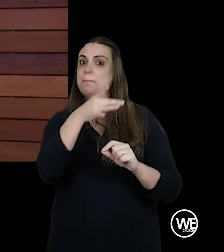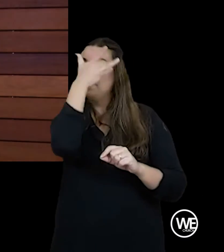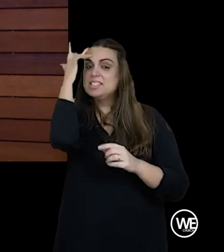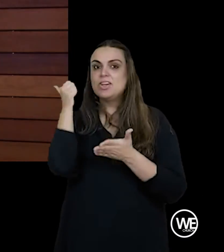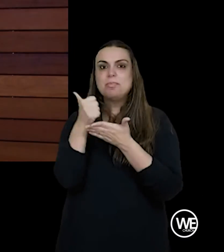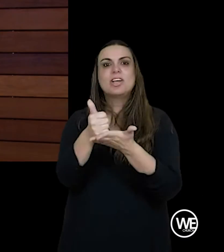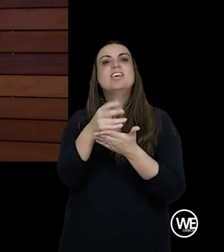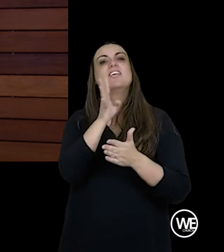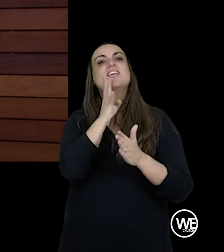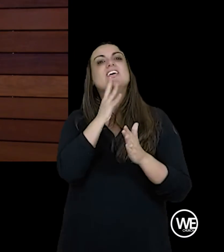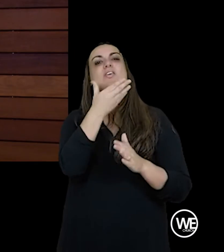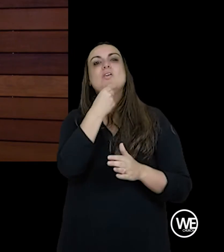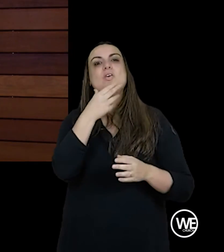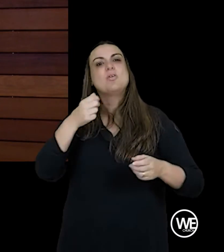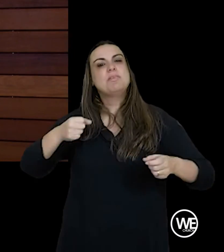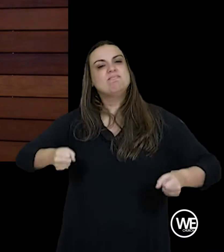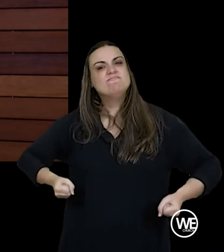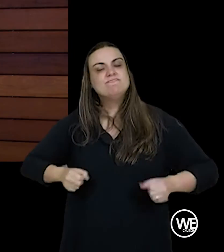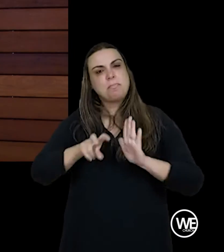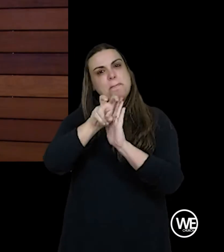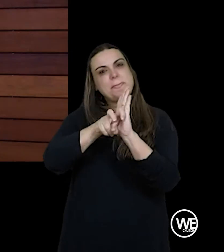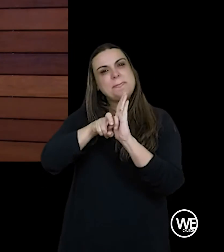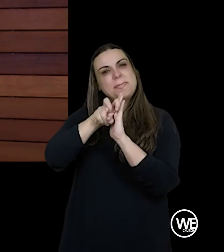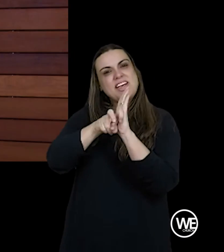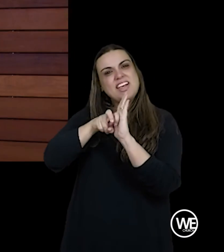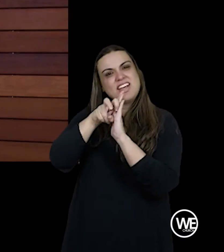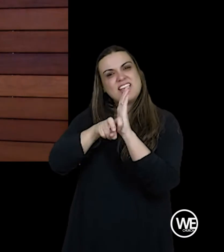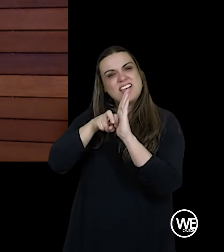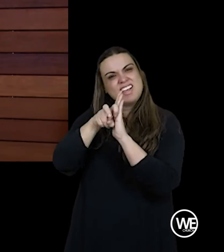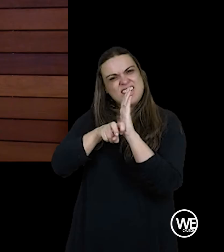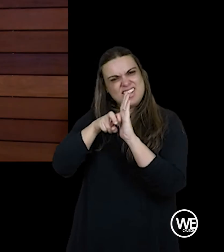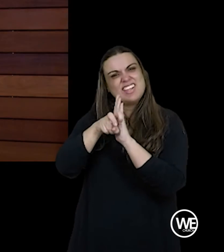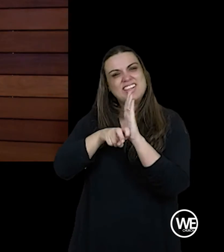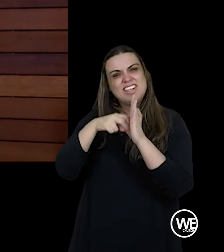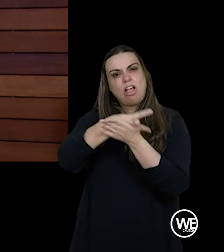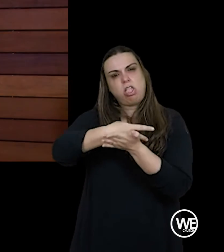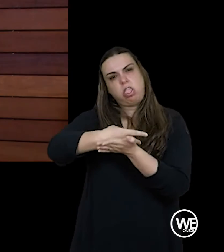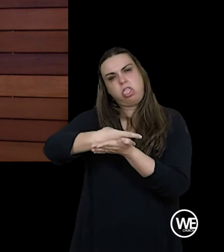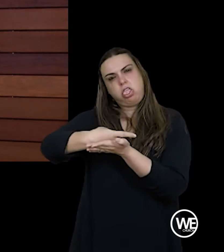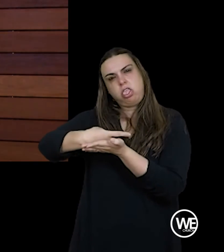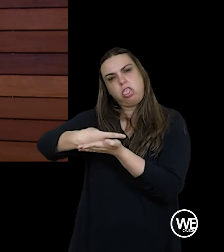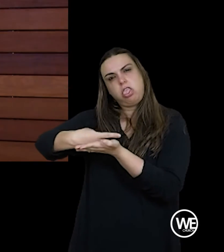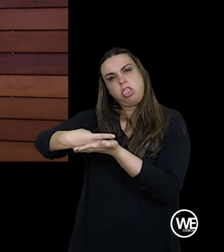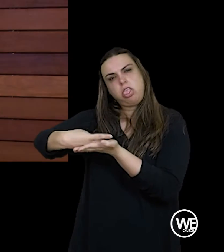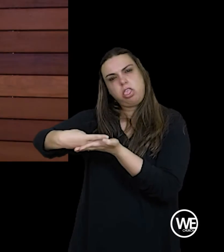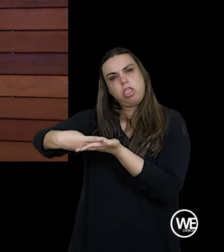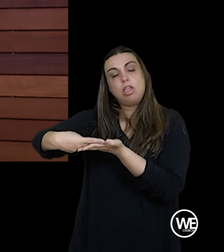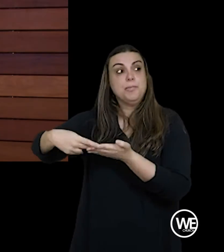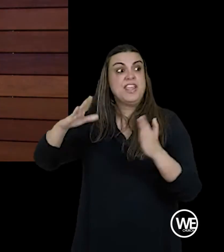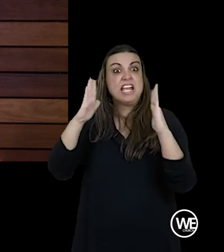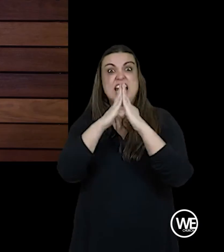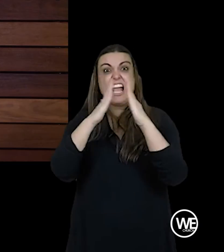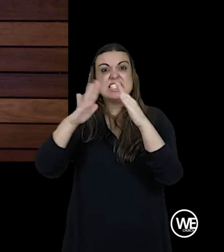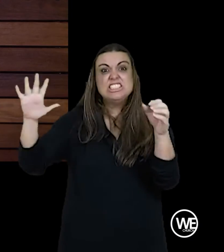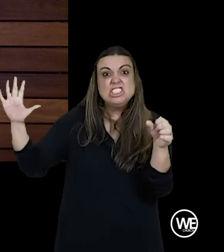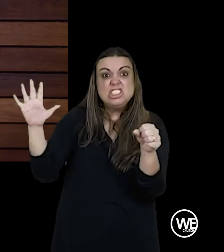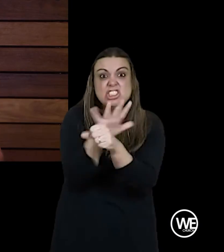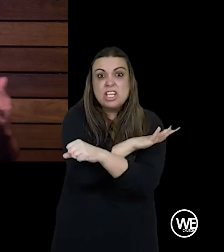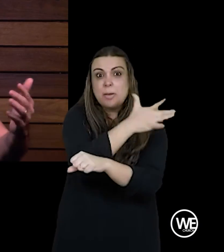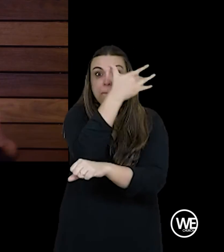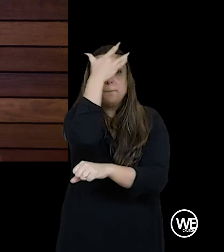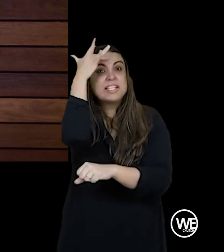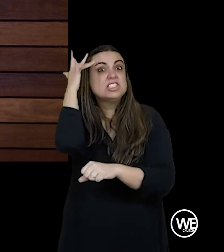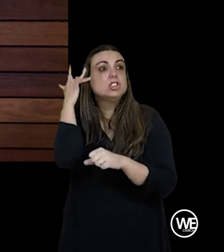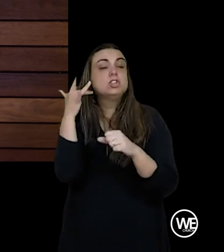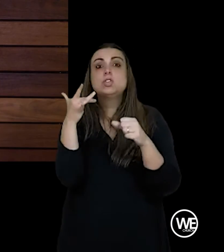o paralítico de Cafarnaum. Jesus chega numa casa completamente lotada de pessoas, uma